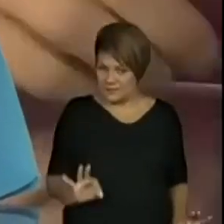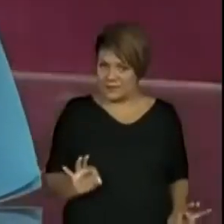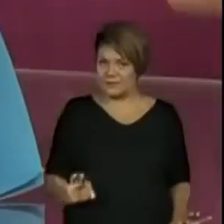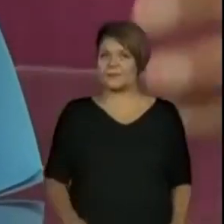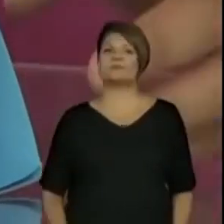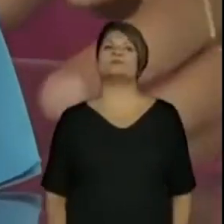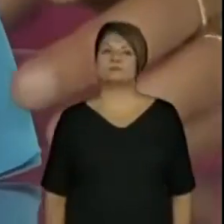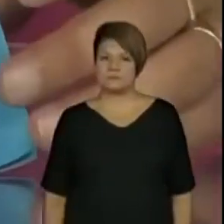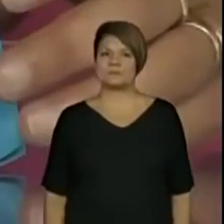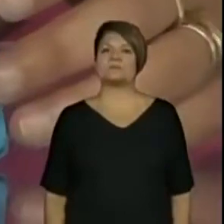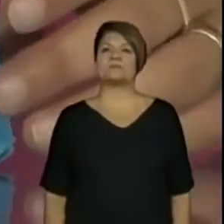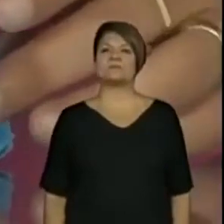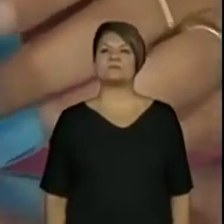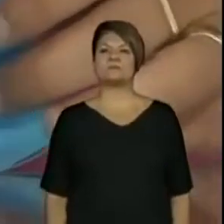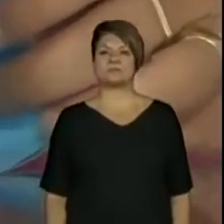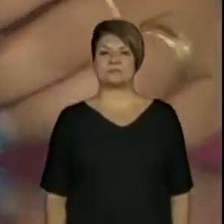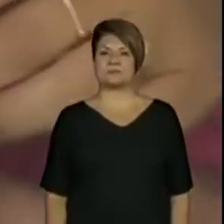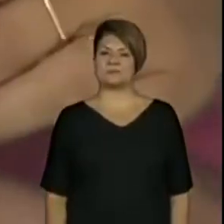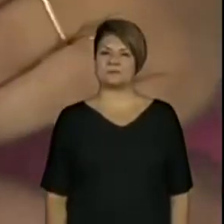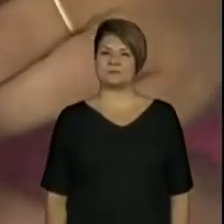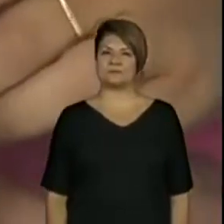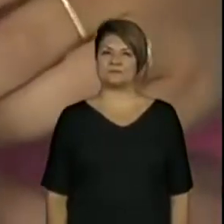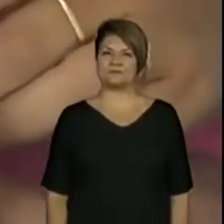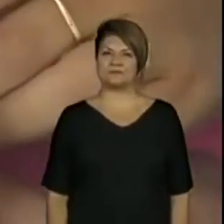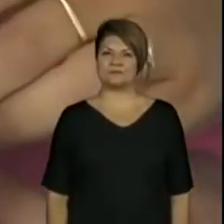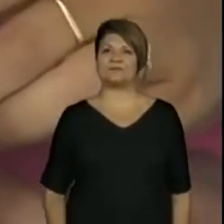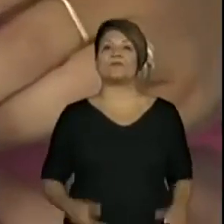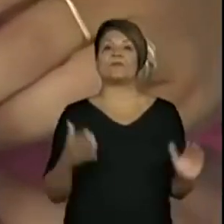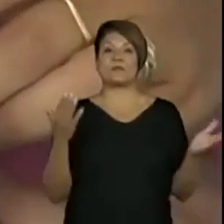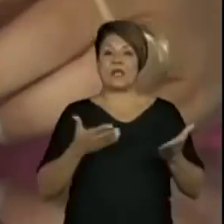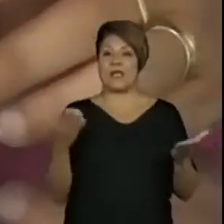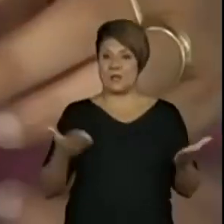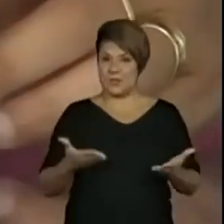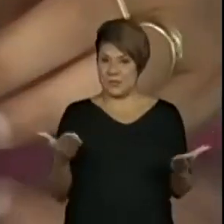Sim. Sim? Sim. Aí, agora,